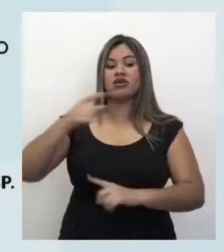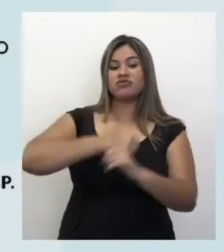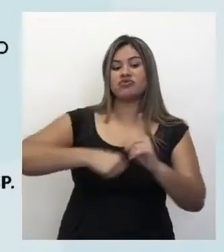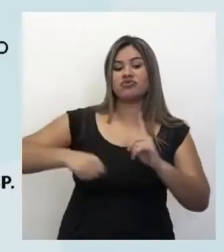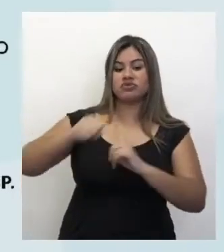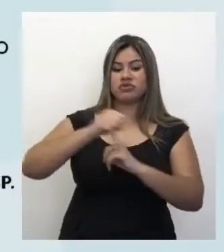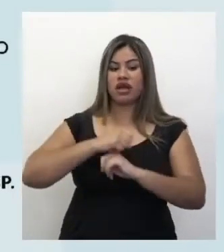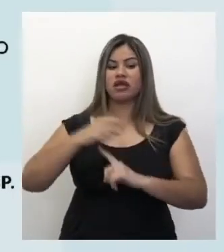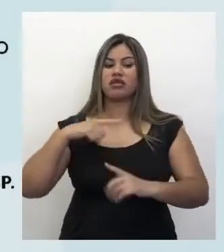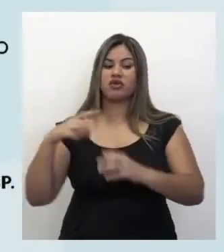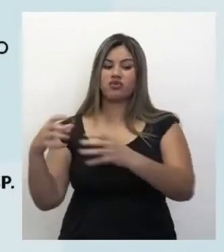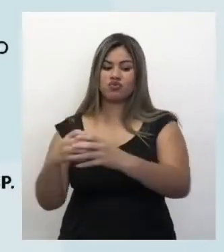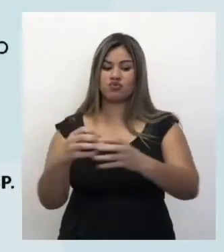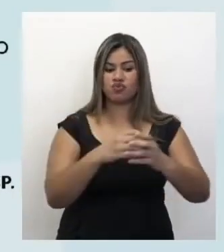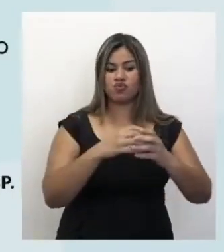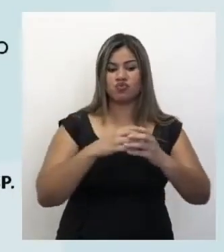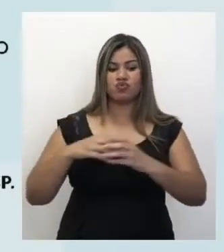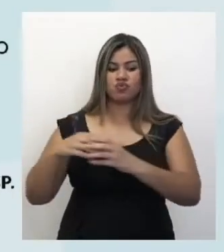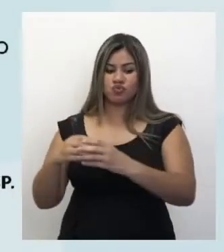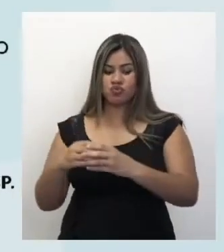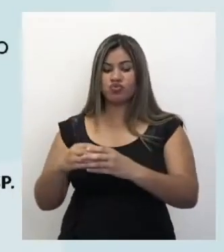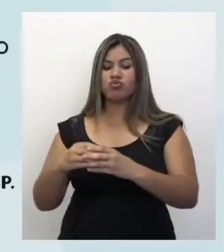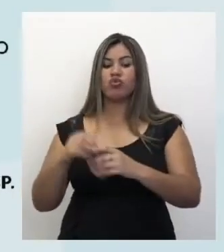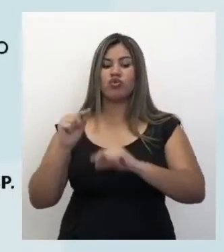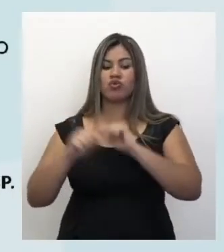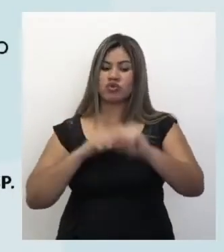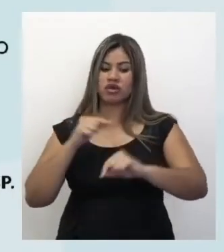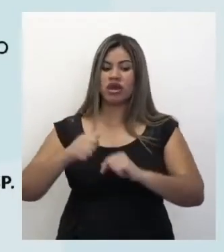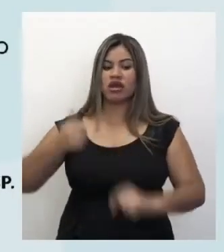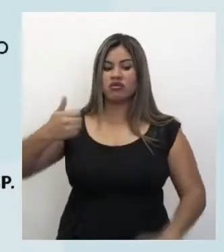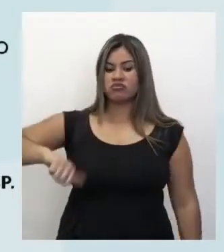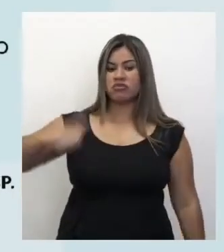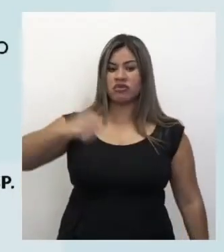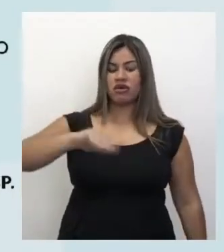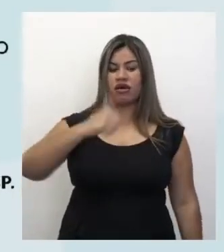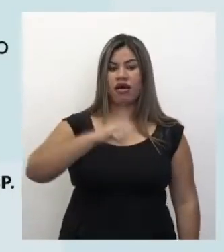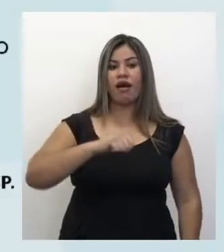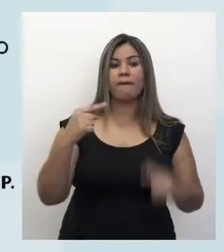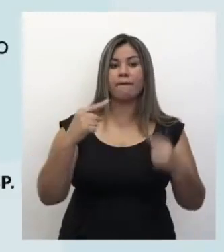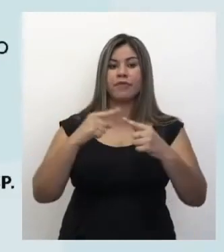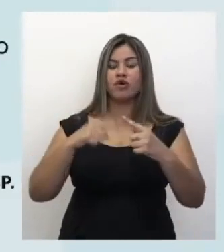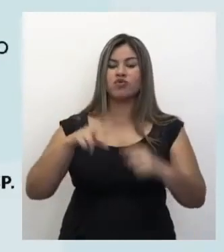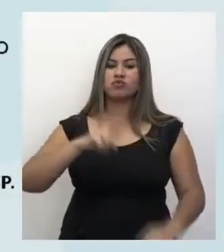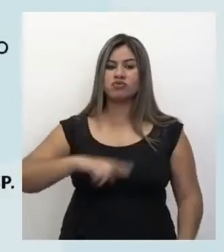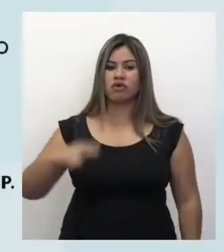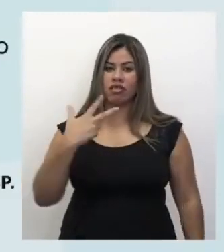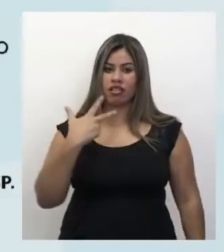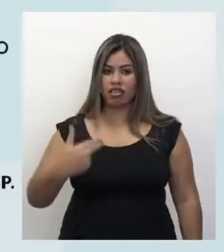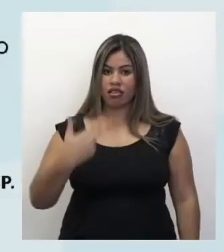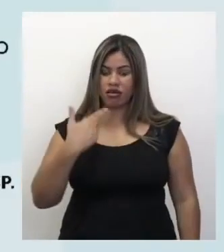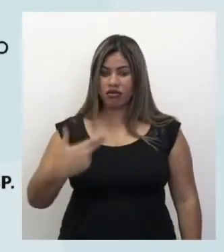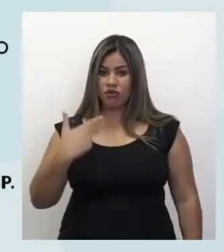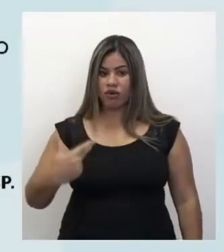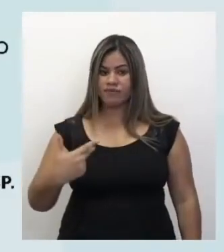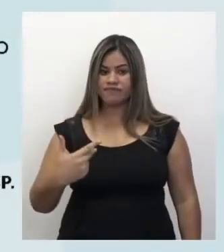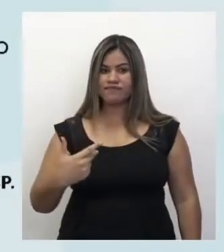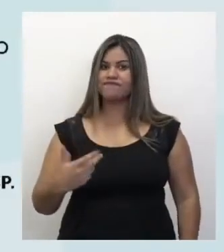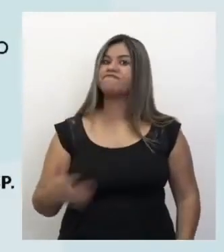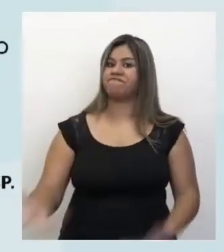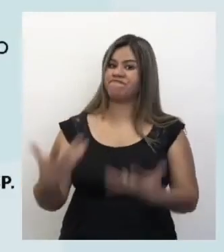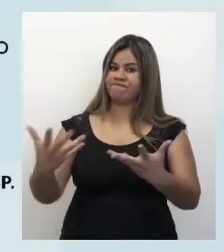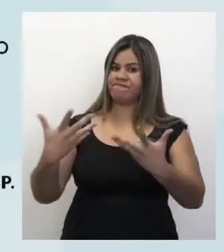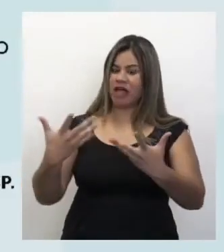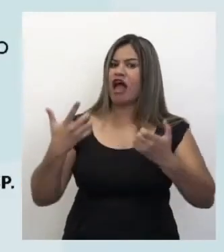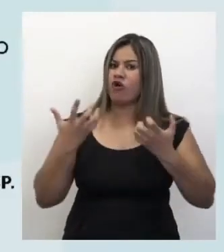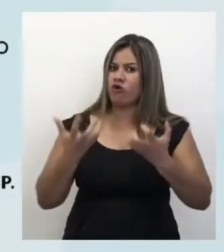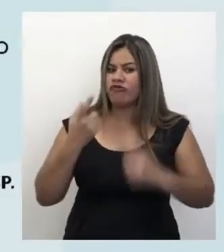sociedade, determinados grupos de falantes são avaliados pelo uso que fazem da língua. Galera, bora lá, eu quero polêmica.